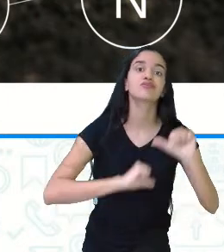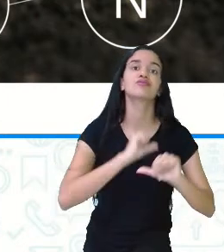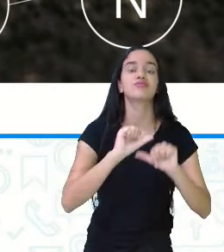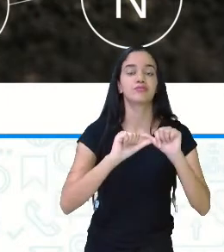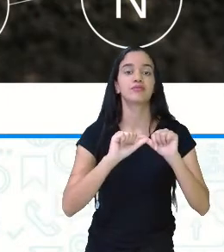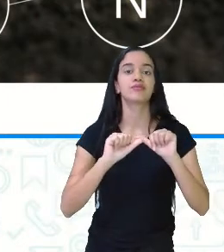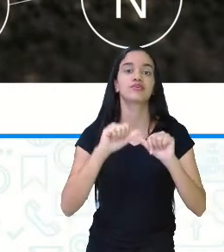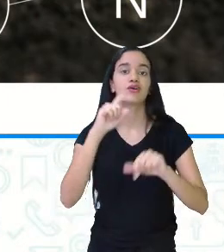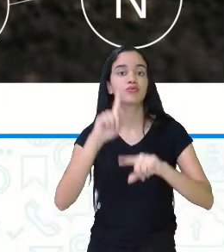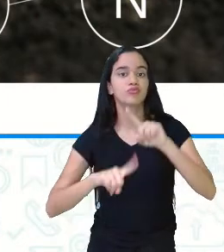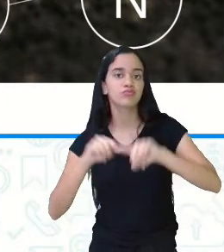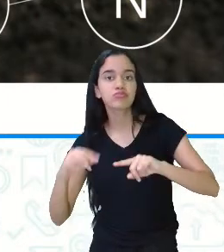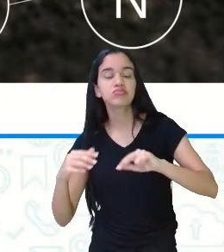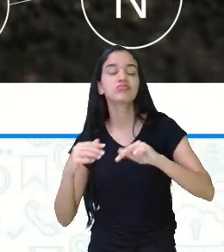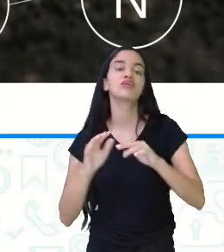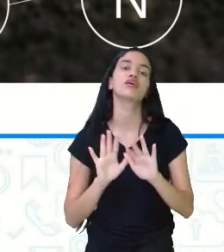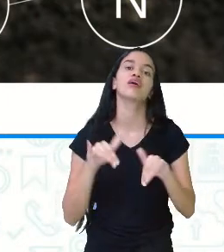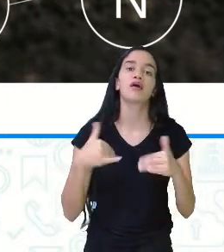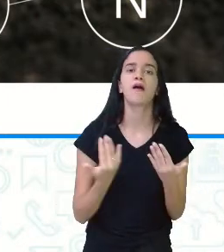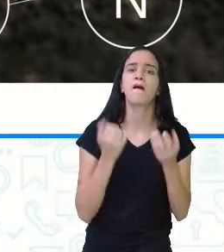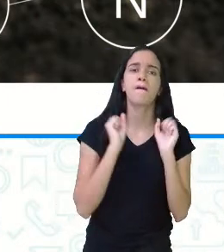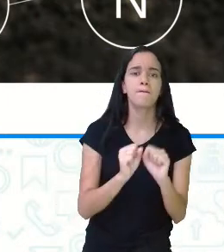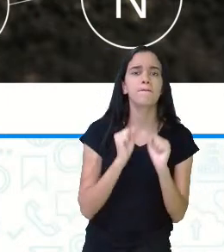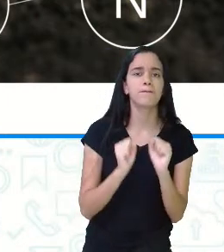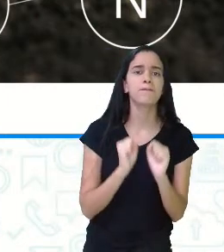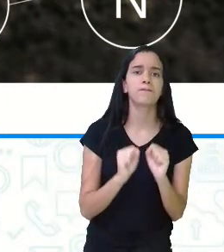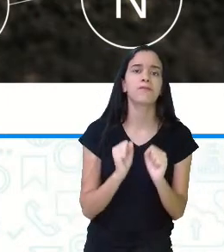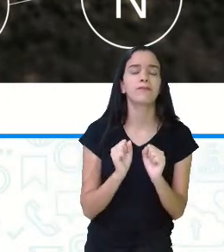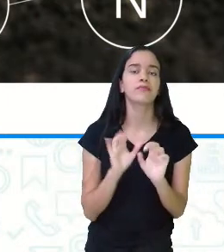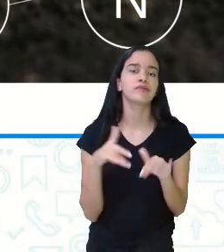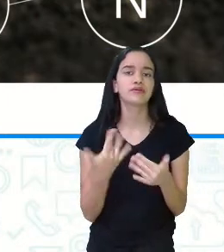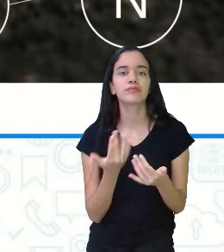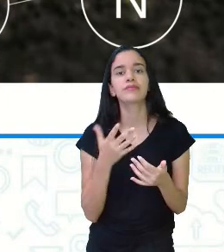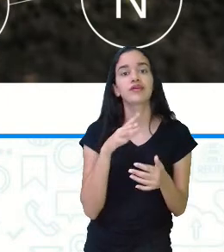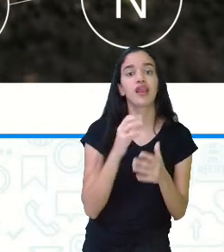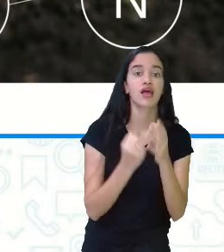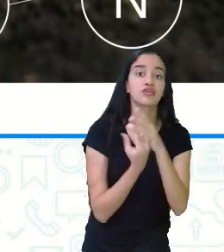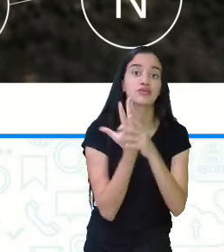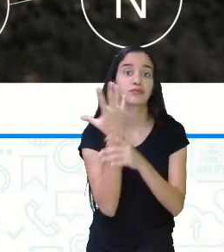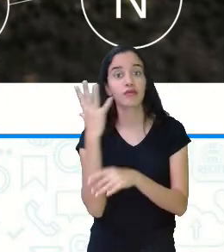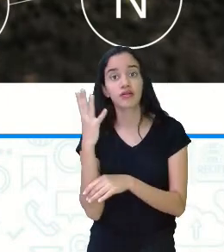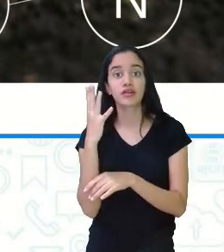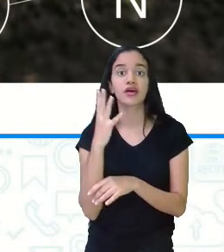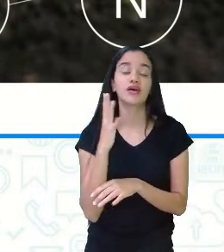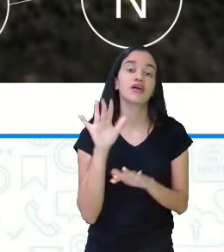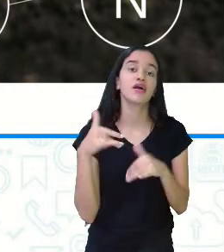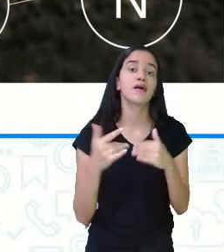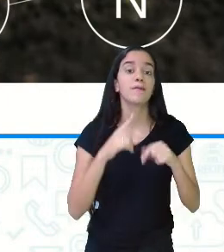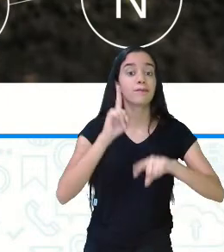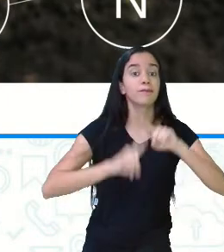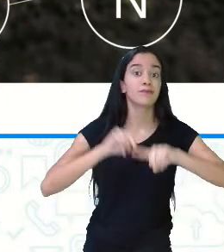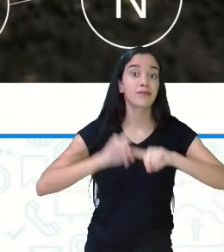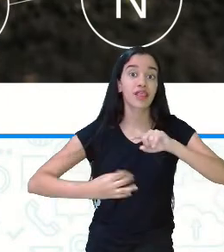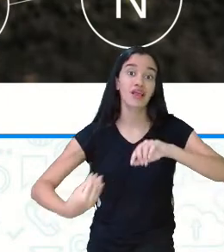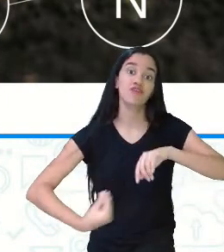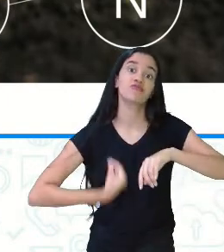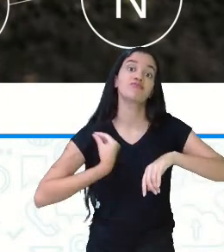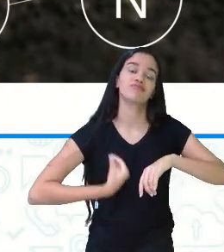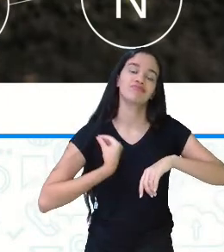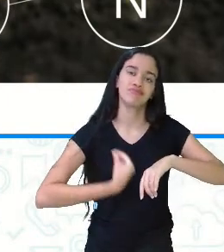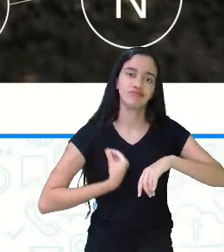matéria orgânica em minerais, que podem ser assimilados pelas plantas para a produção de matéria